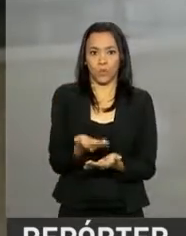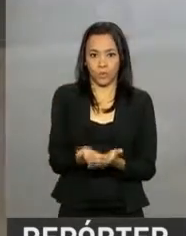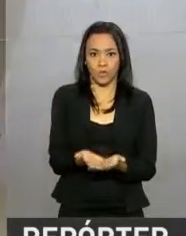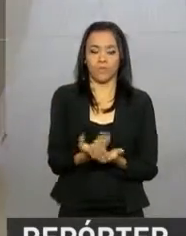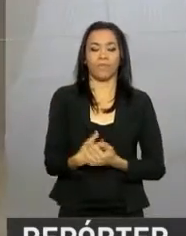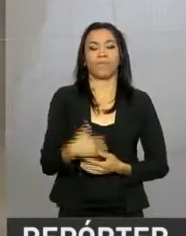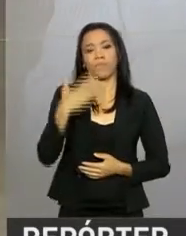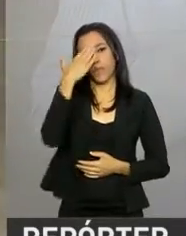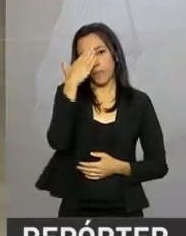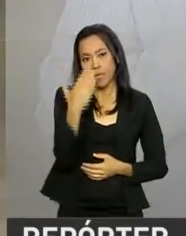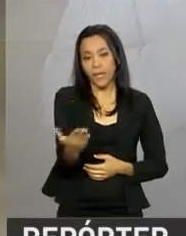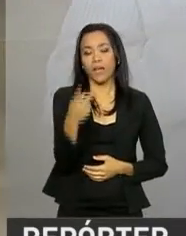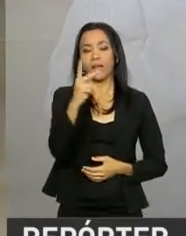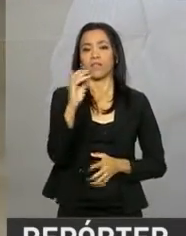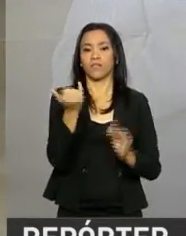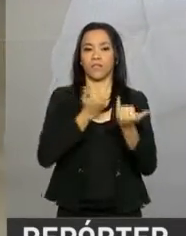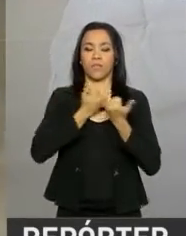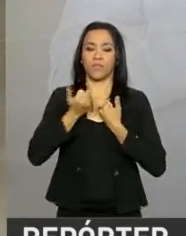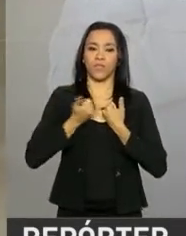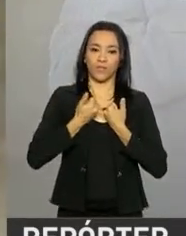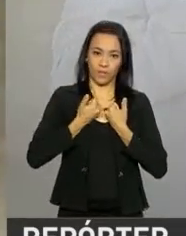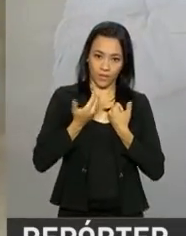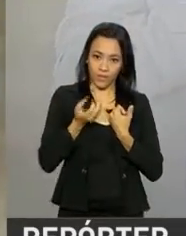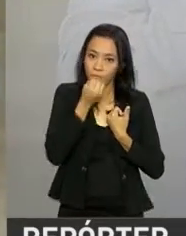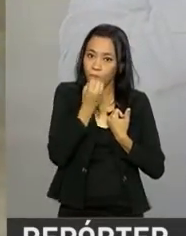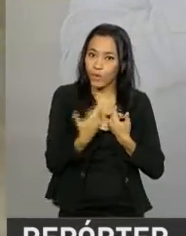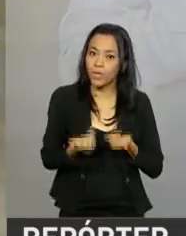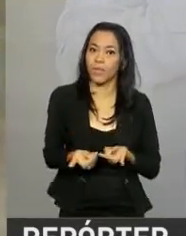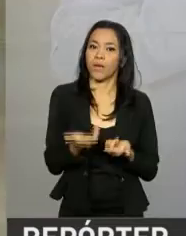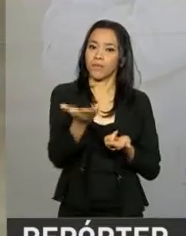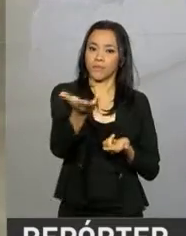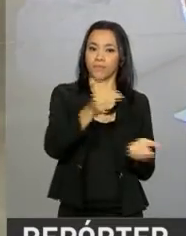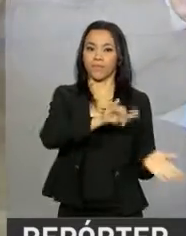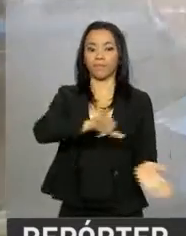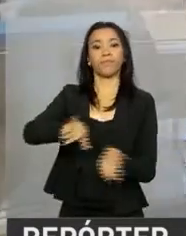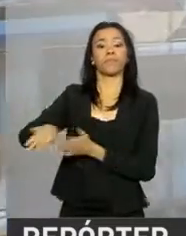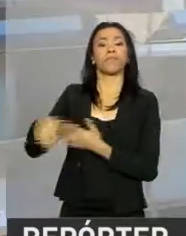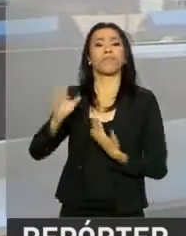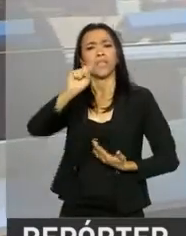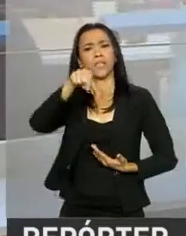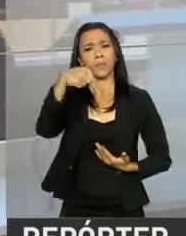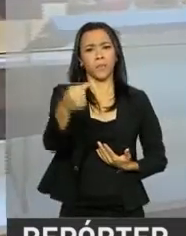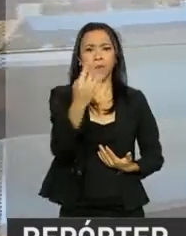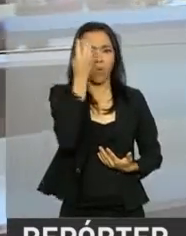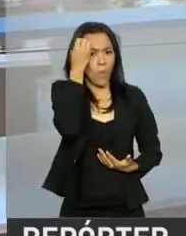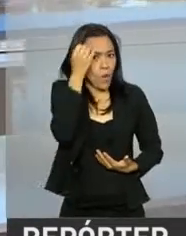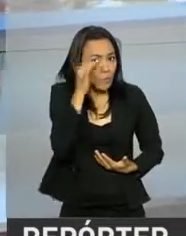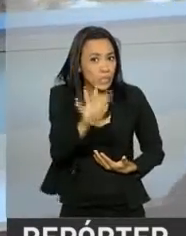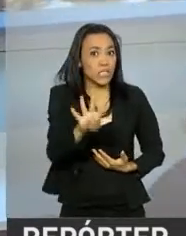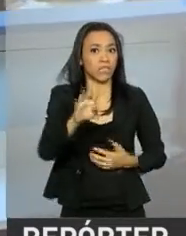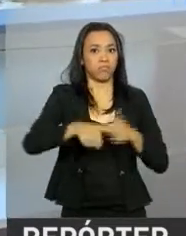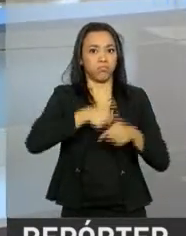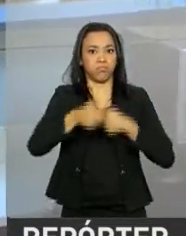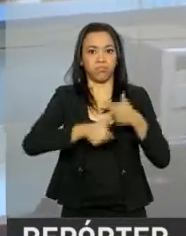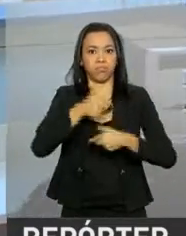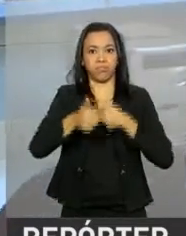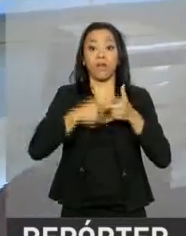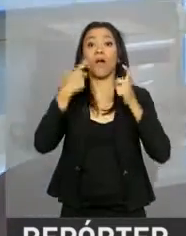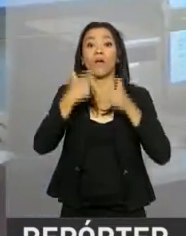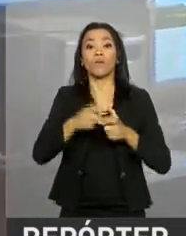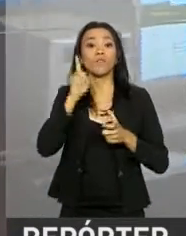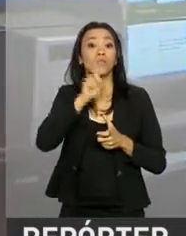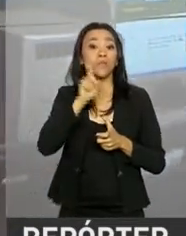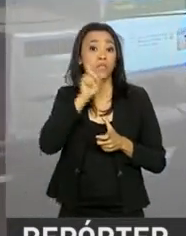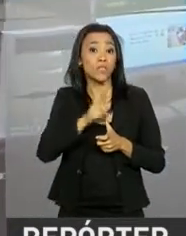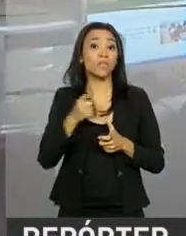você joão pedro pelas suas informações ao vivo bom trabalho pra você e depois de quatro dias de trabalho nos estados unidos além da